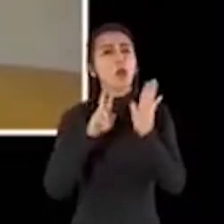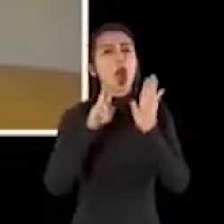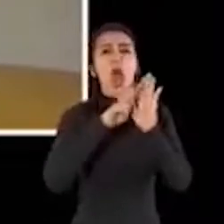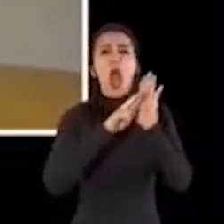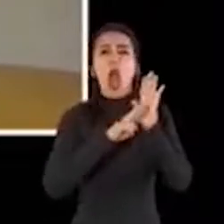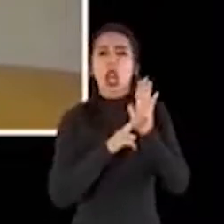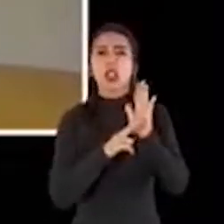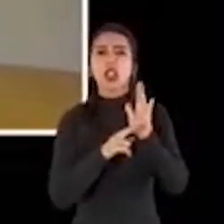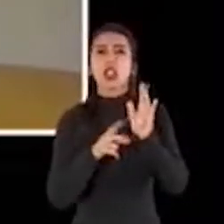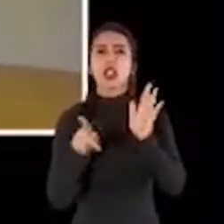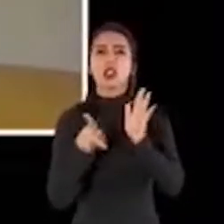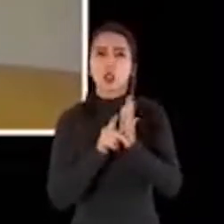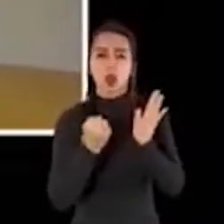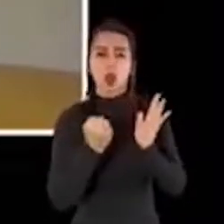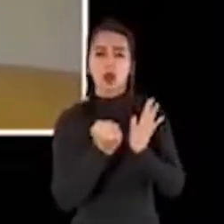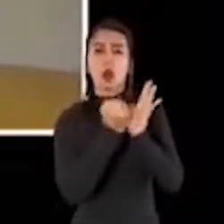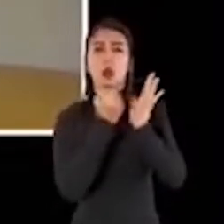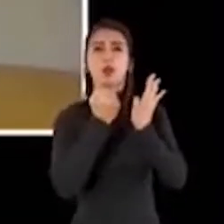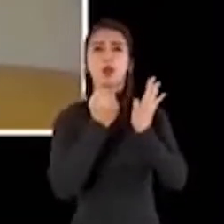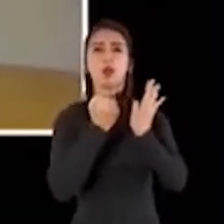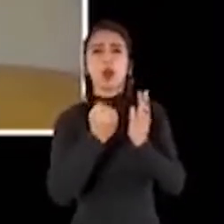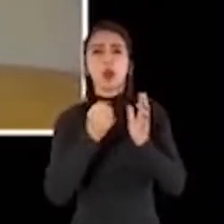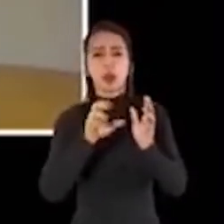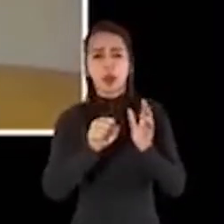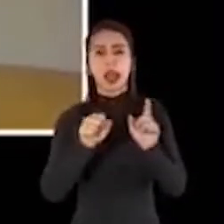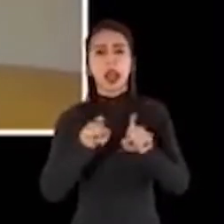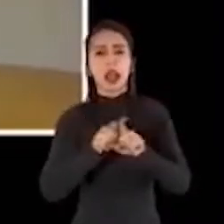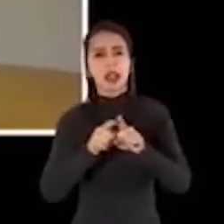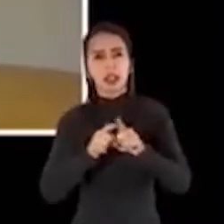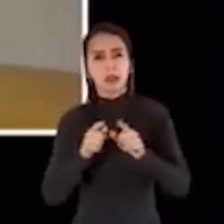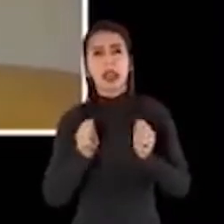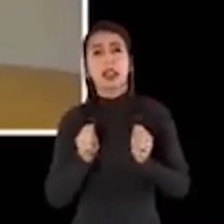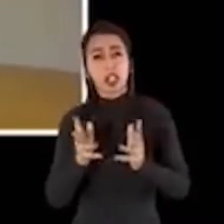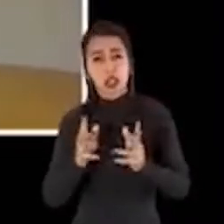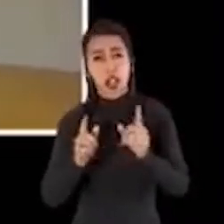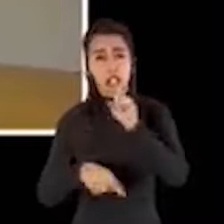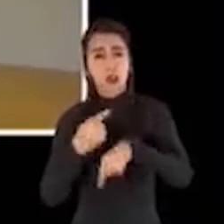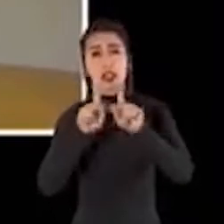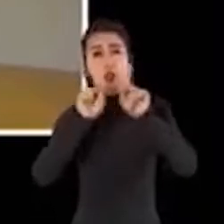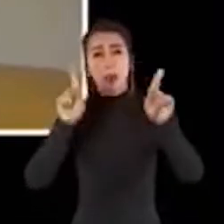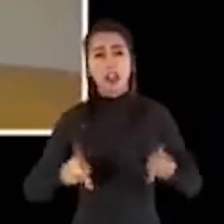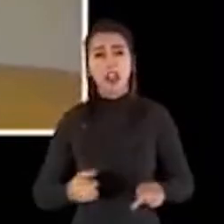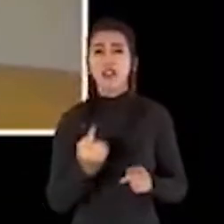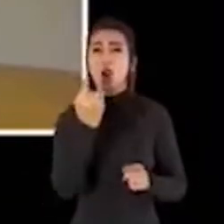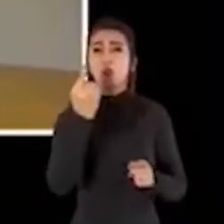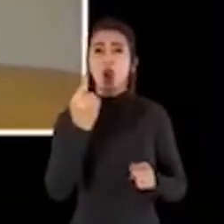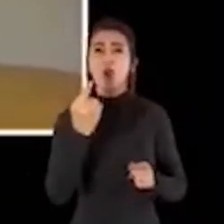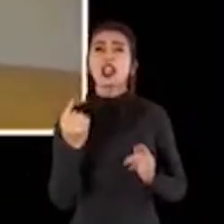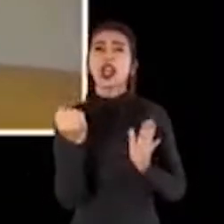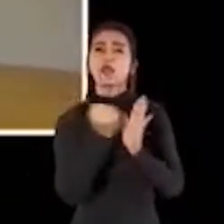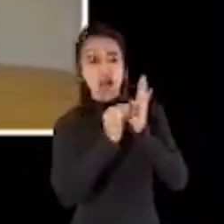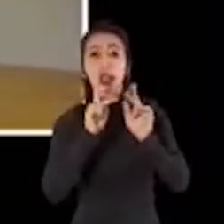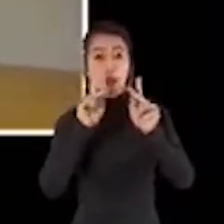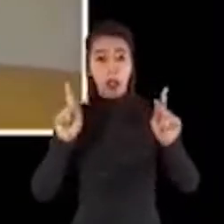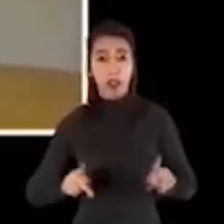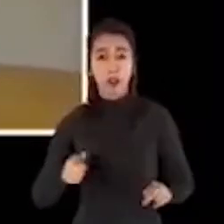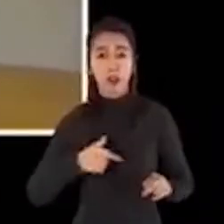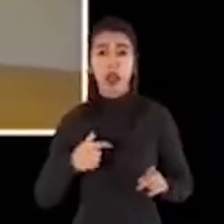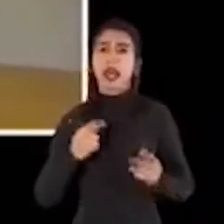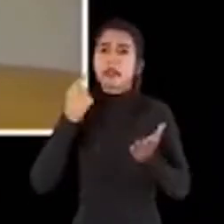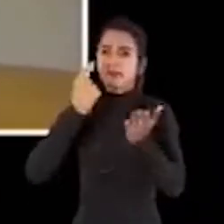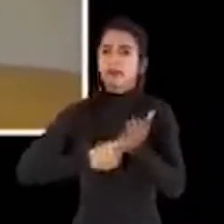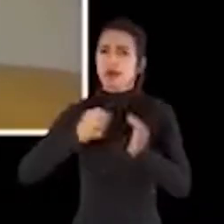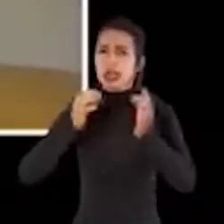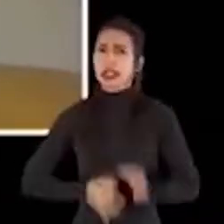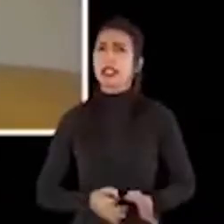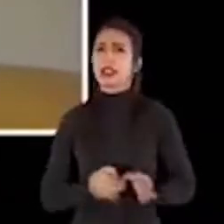do produto e da atividade. Além disso, uma plataforma única de registro para dar aí a garantia de não